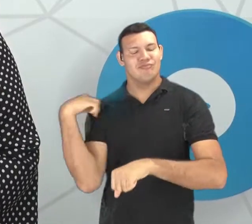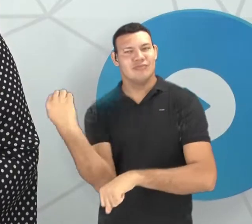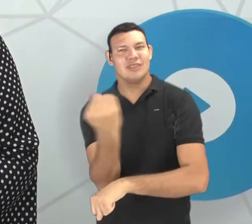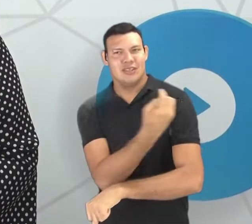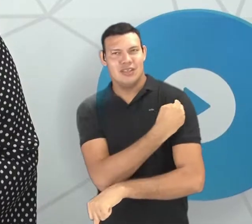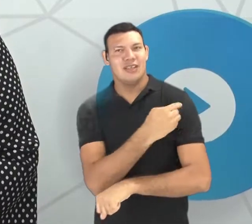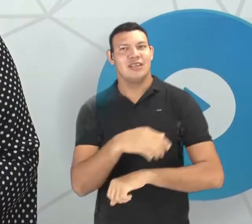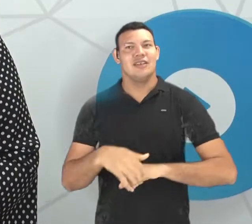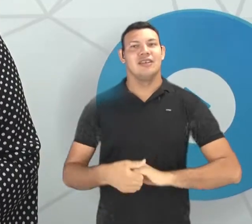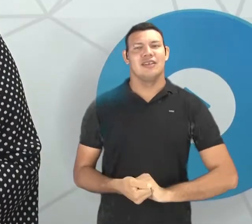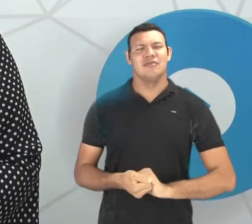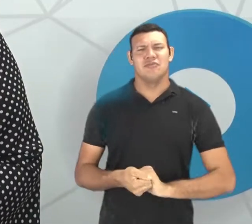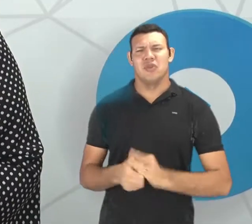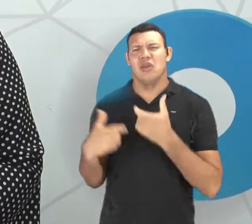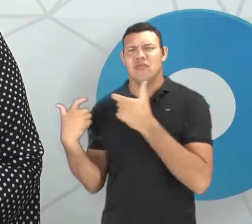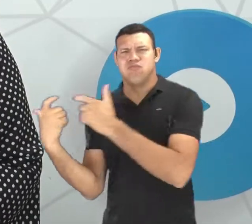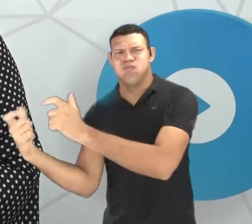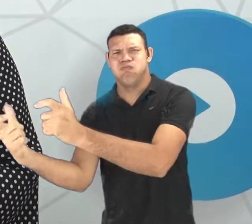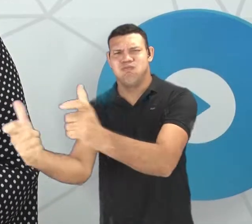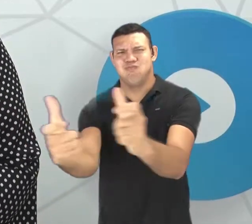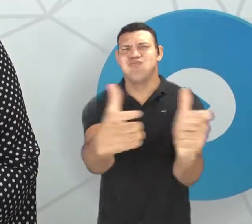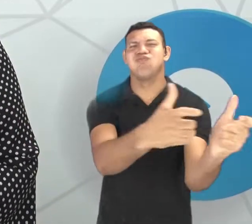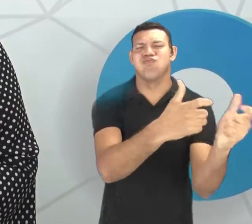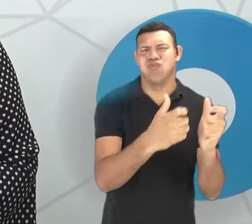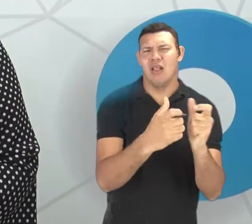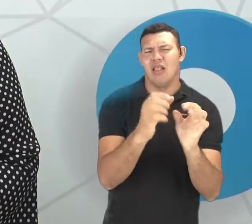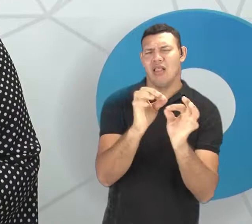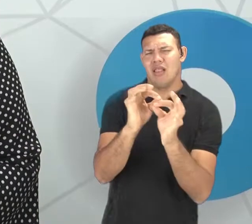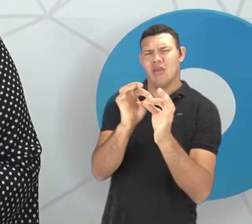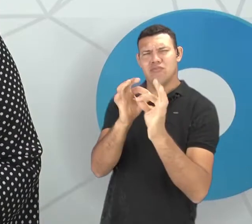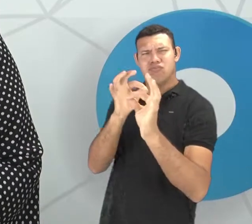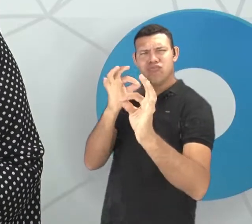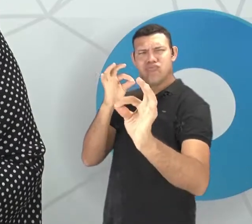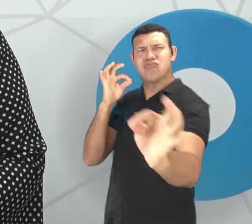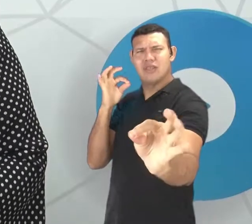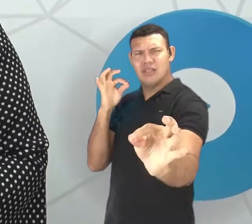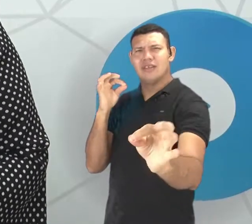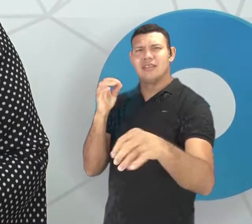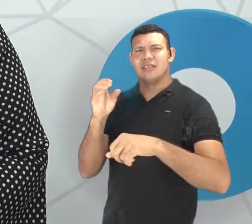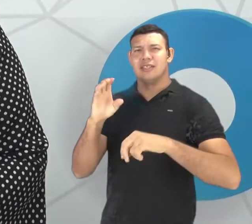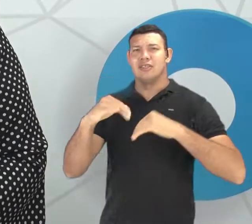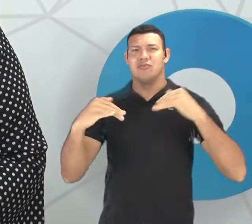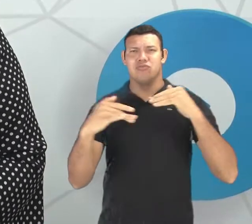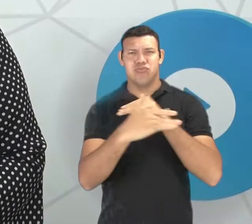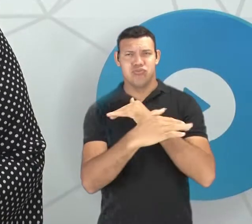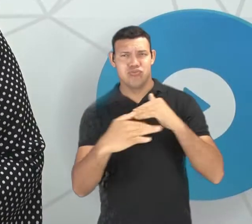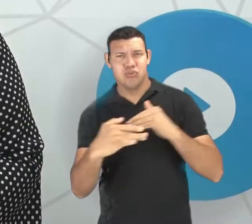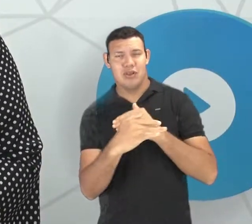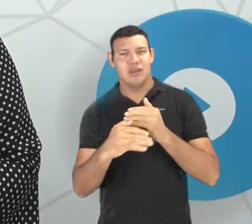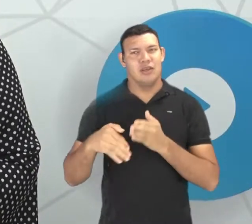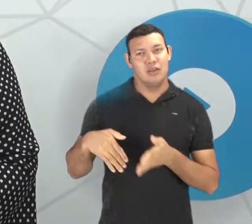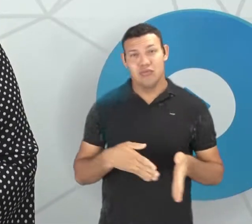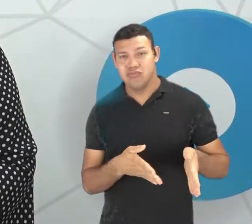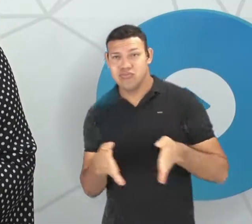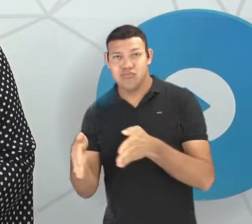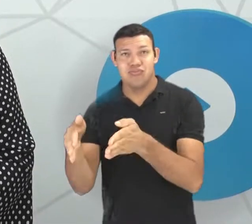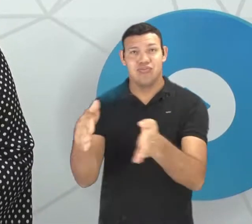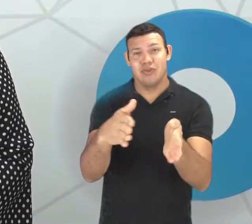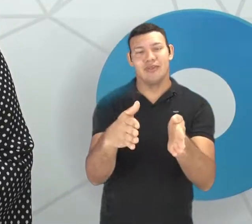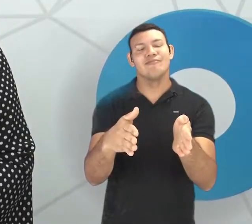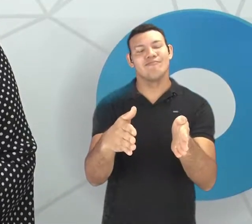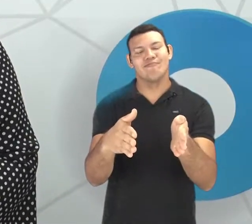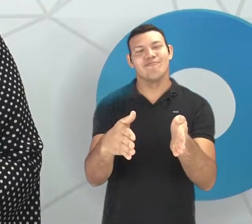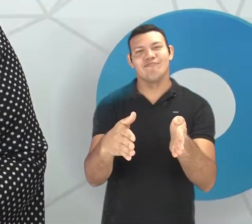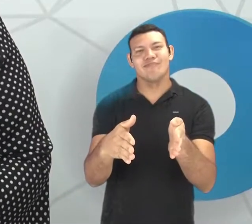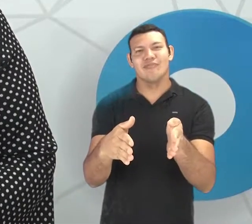Acre. Nos lugares mais remotos, nos lugares mais distantes, nas cidades, nos rios, as